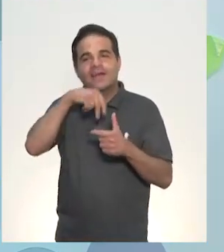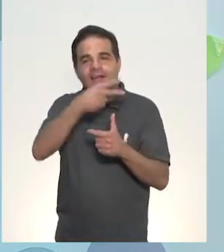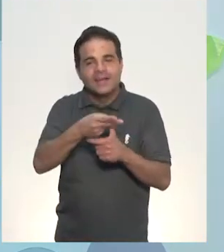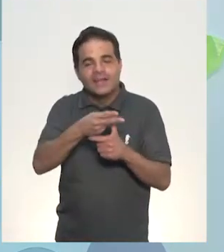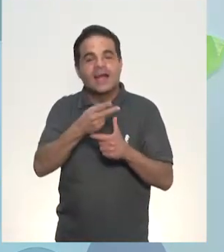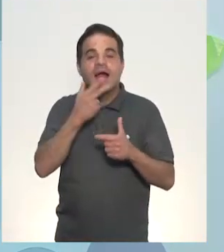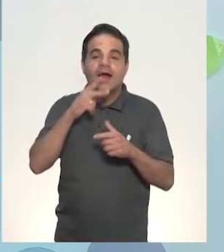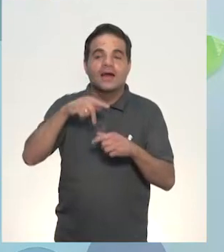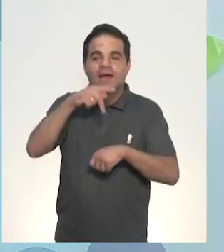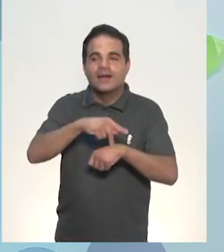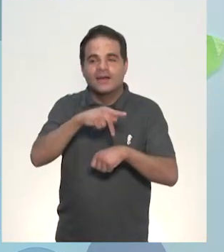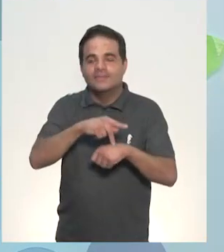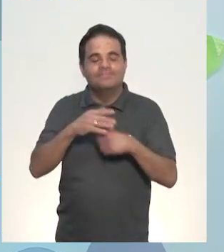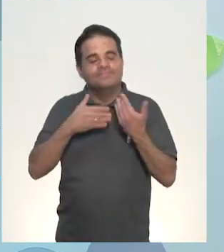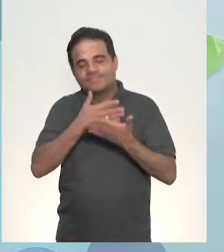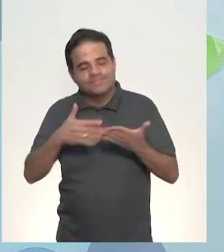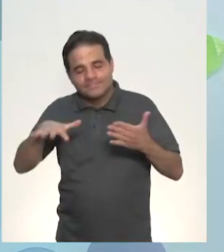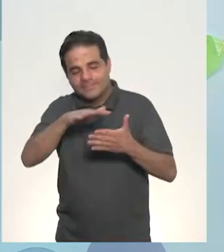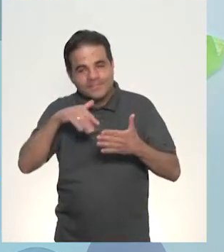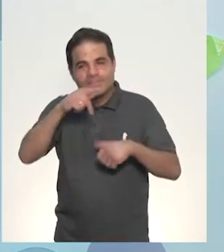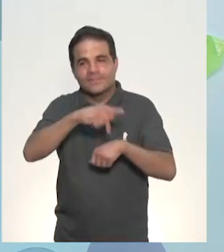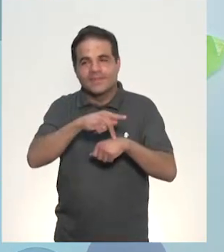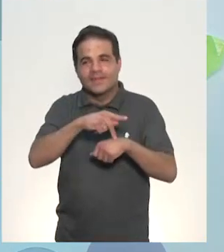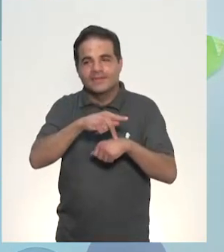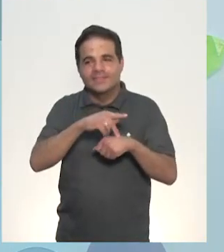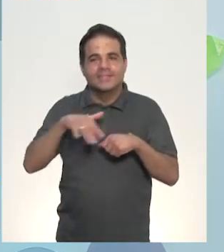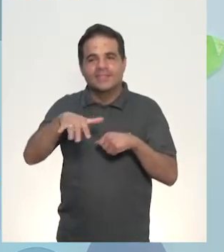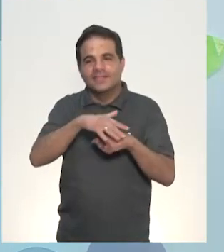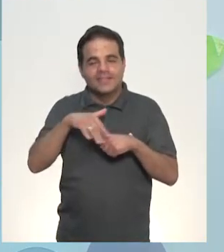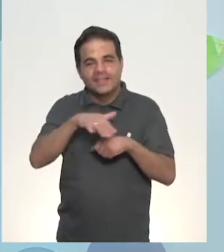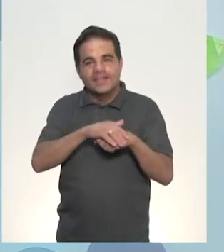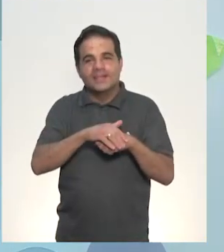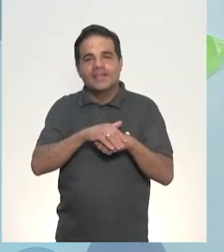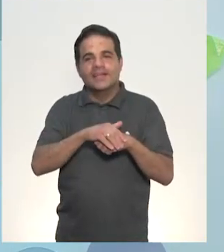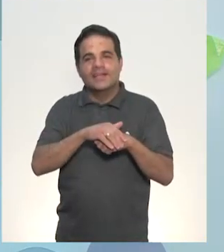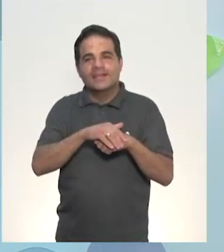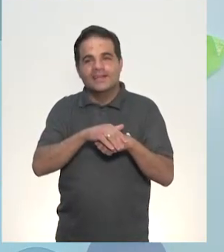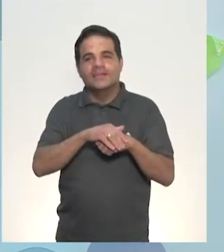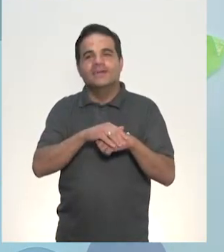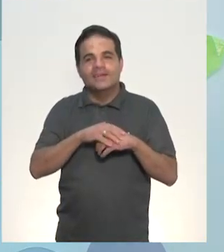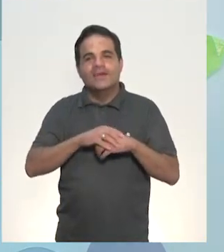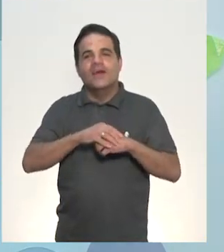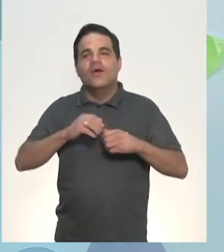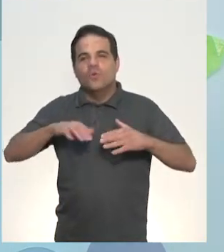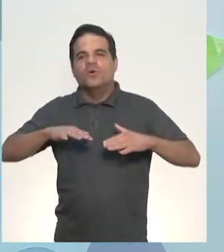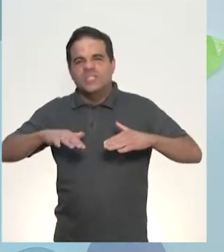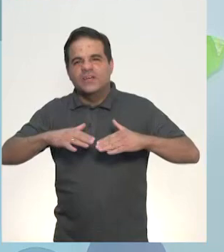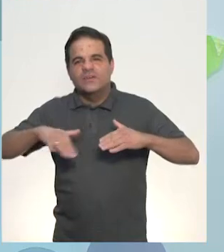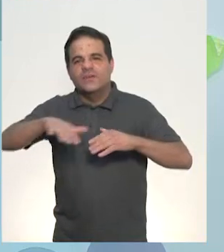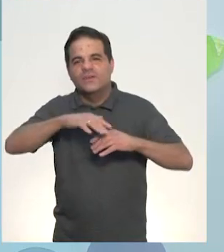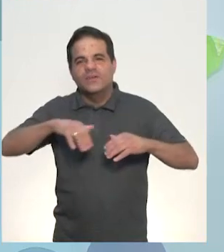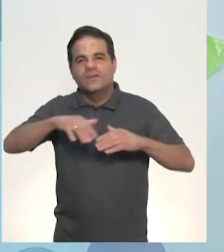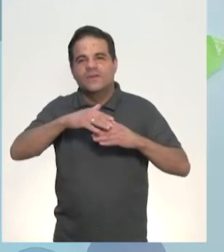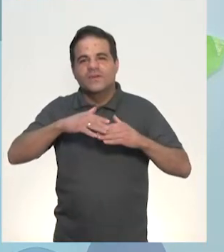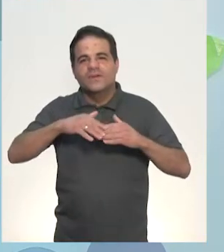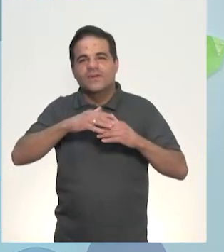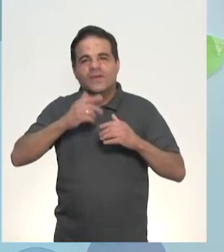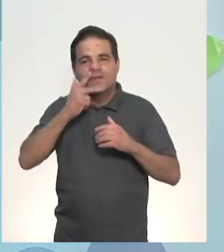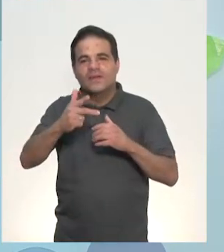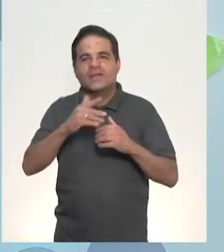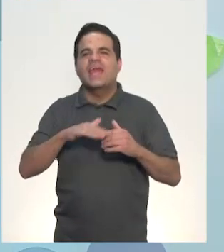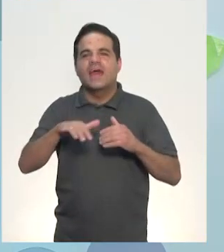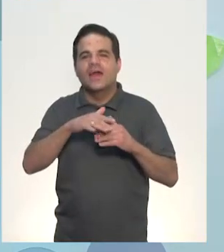pedra, então eu caio. Tropeçou onde? Numa pedra. Está aqui a pedra. Então, isso é denotativo. Agora, quando eu falo, no meio do caminho tinha uma